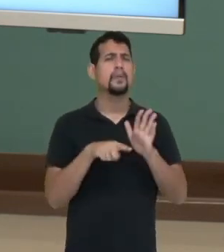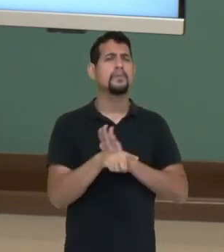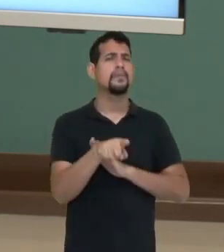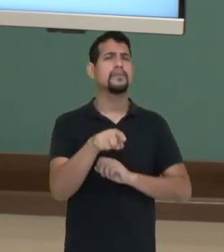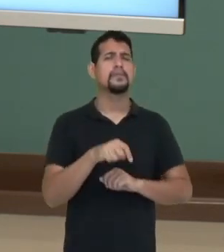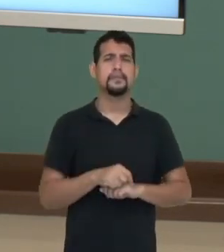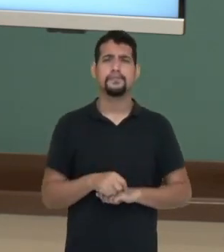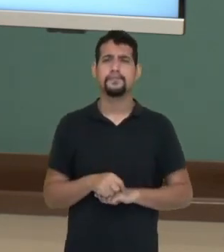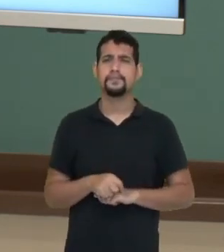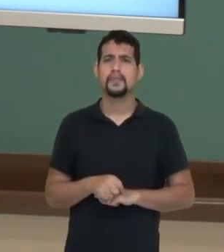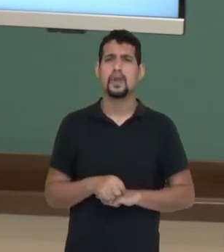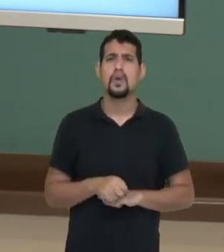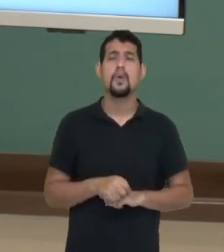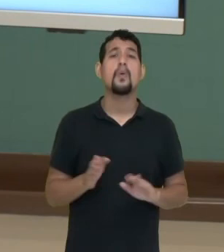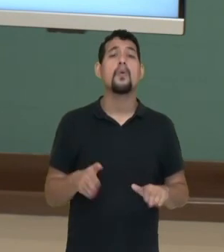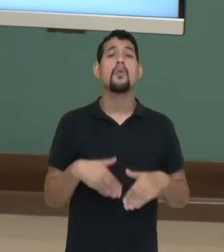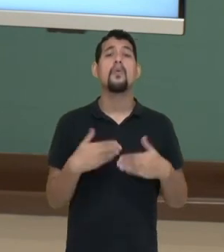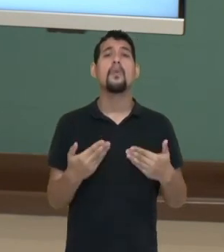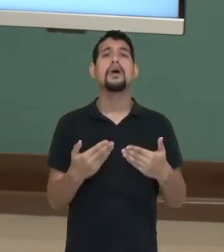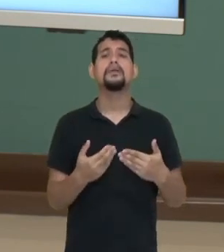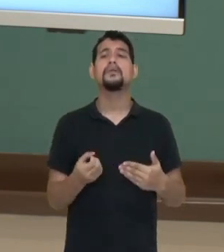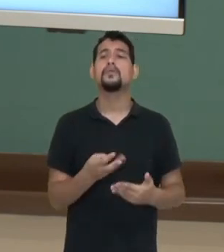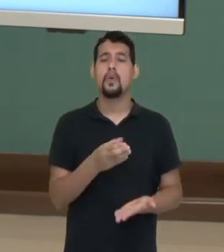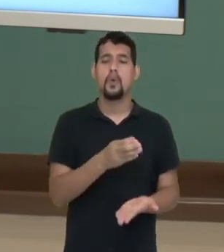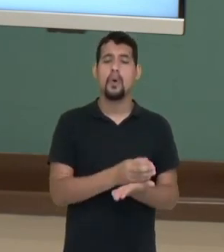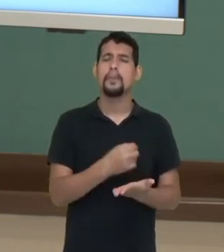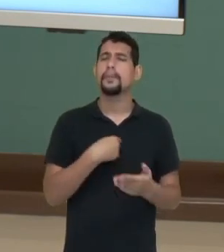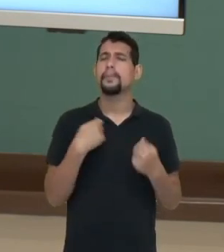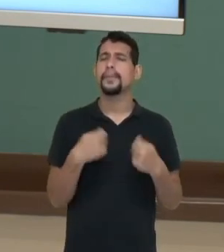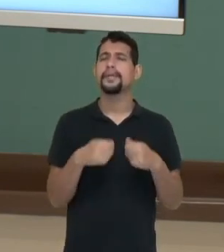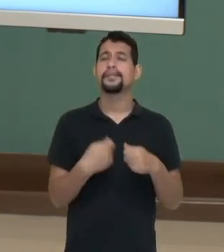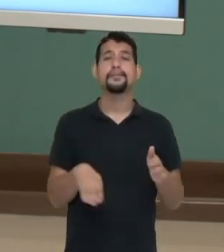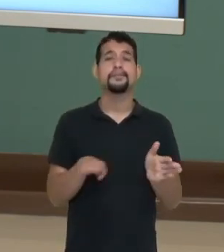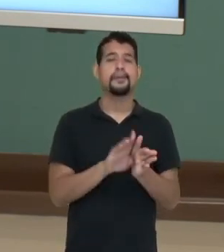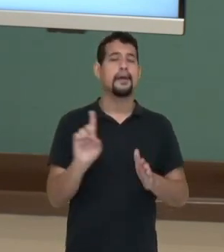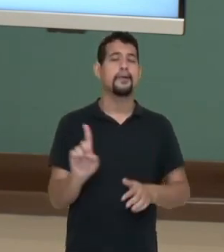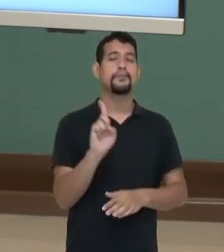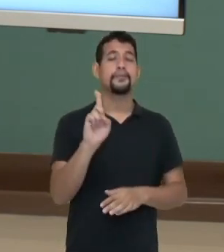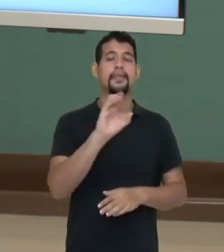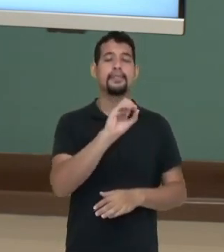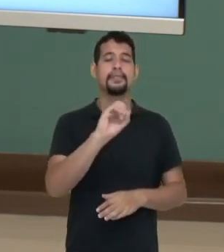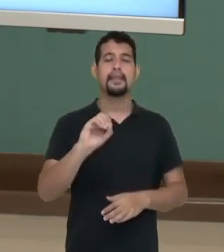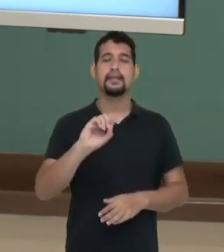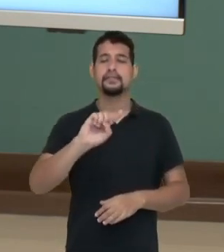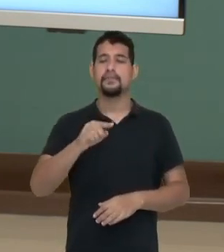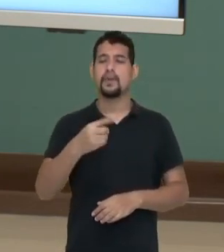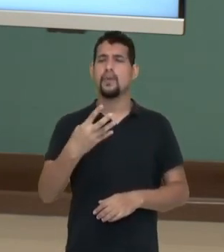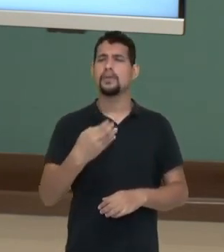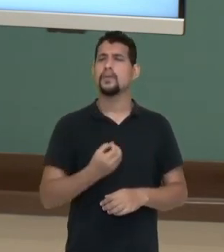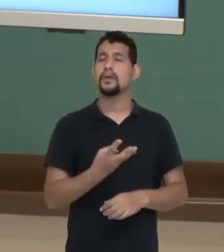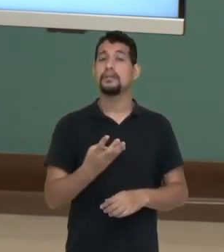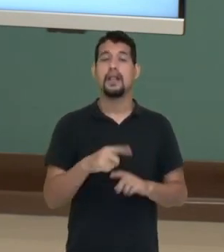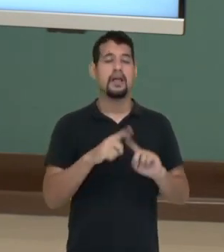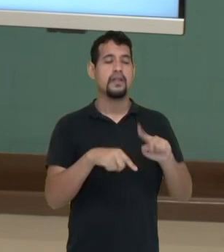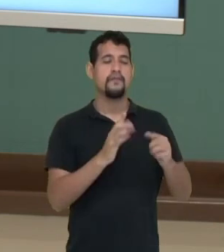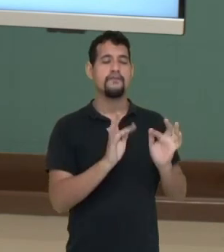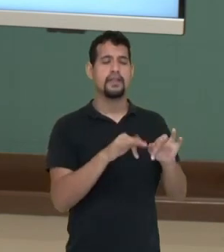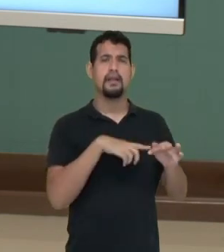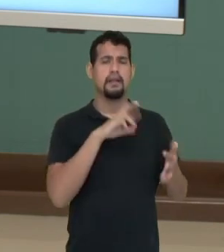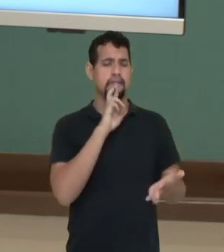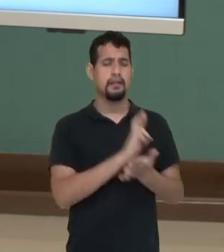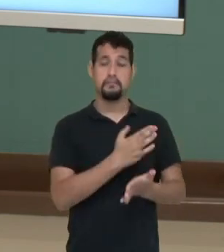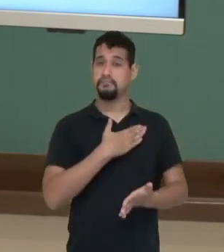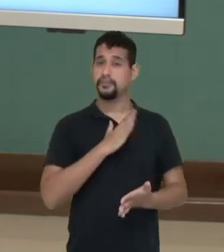seguinte, quantos copos eu preciso para atingir a altura de 10,4? Então, lá no final, ele me deu o